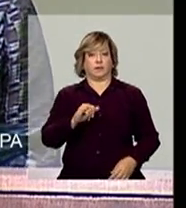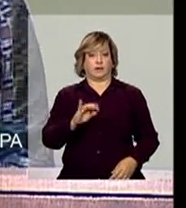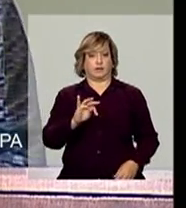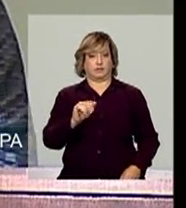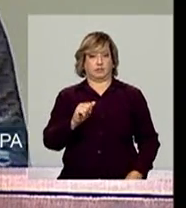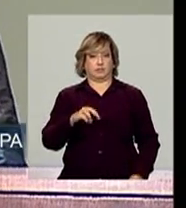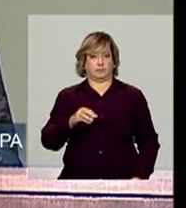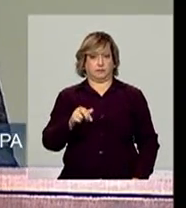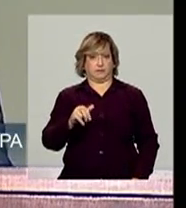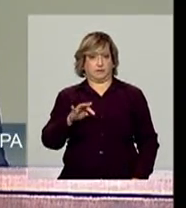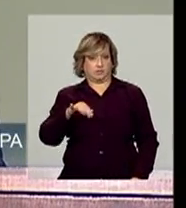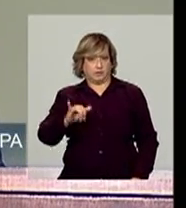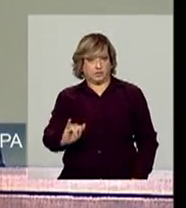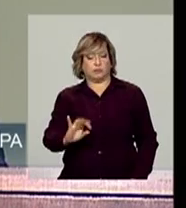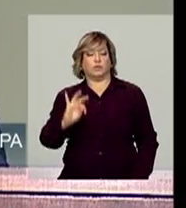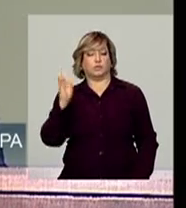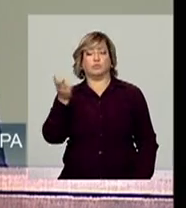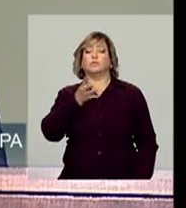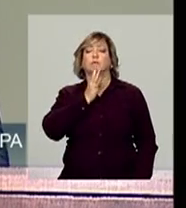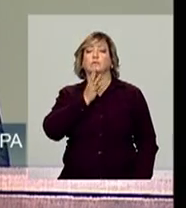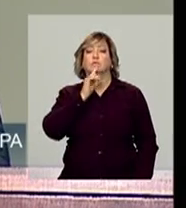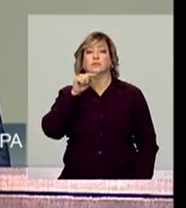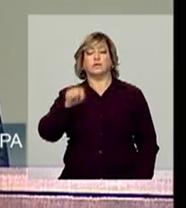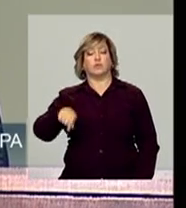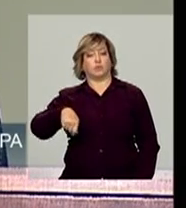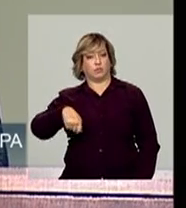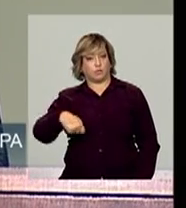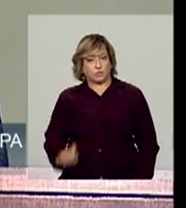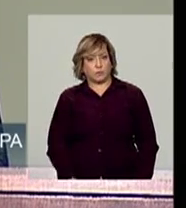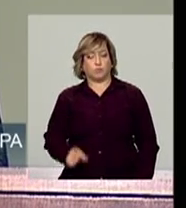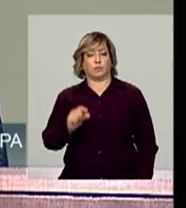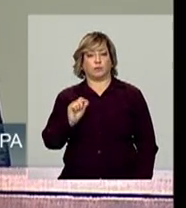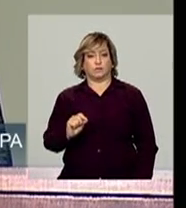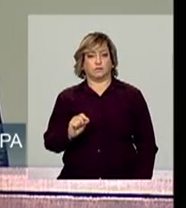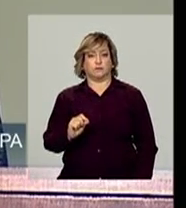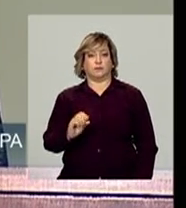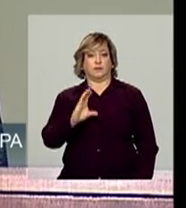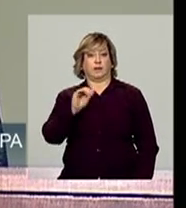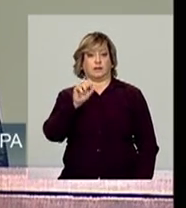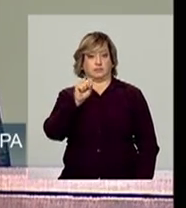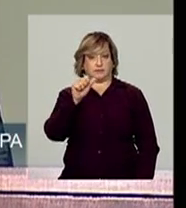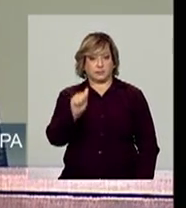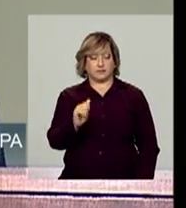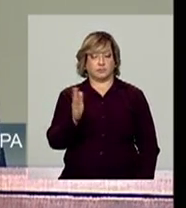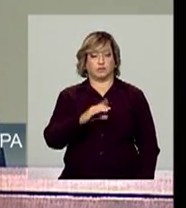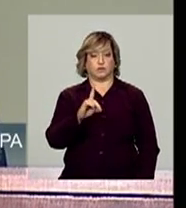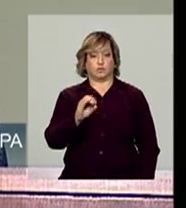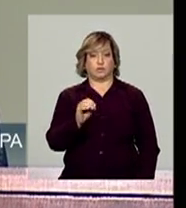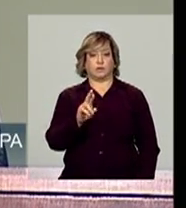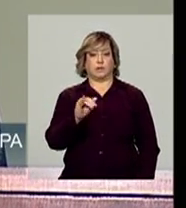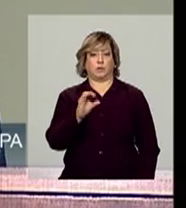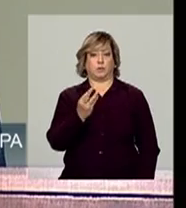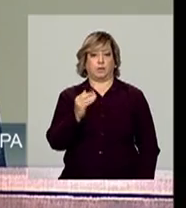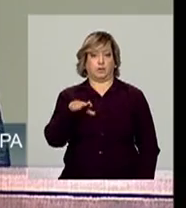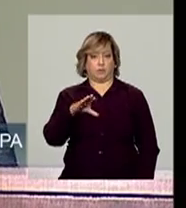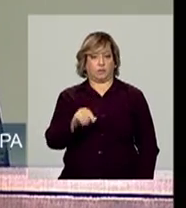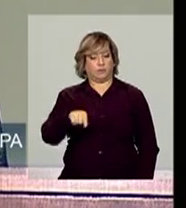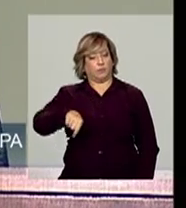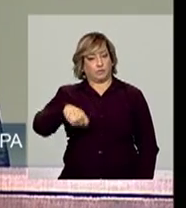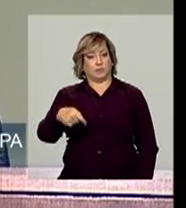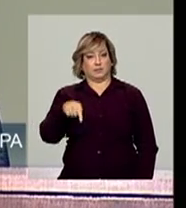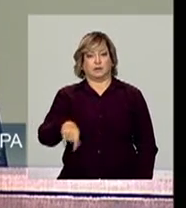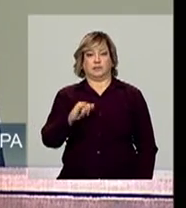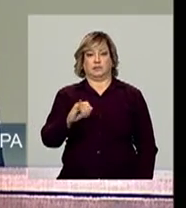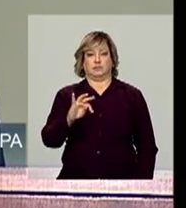é conhecido como a Casa do Rio Branco. O Barão, e aí começa uma das características